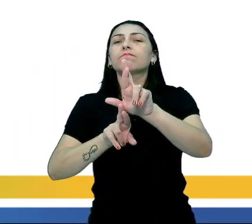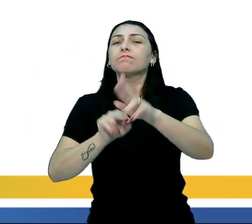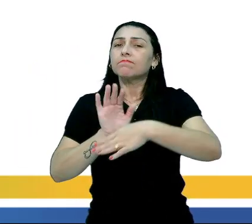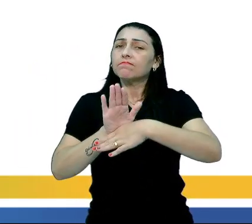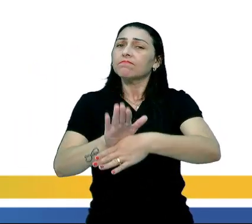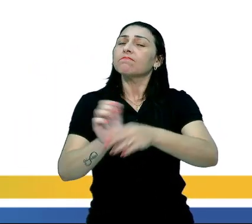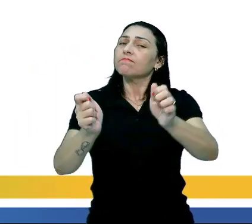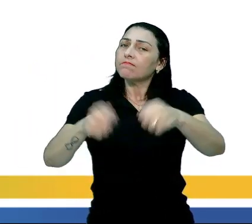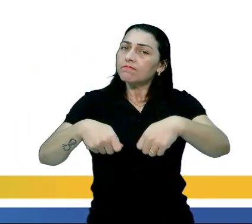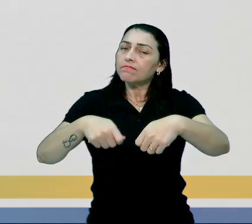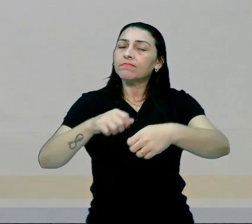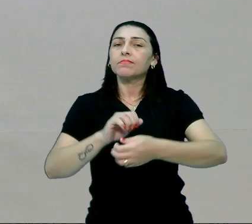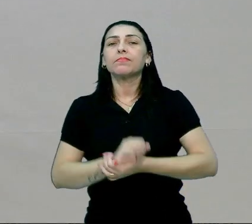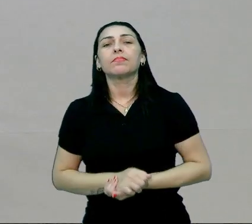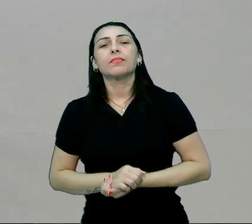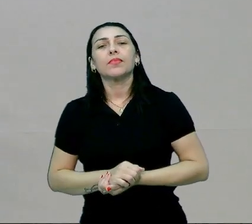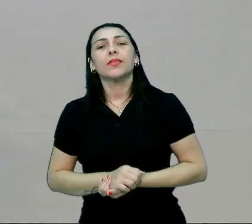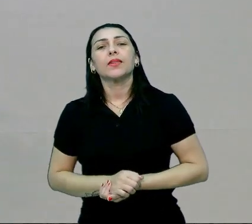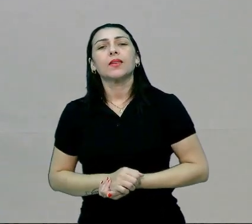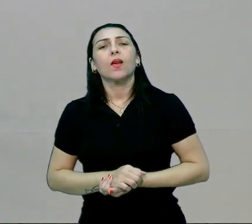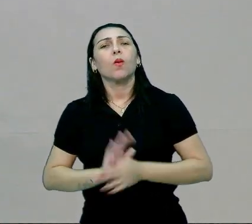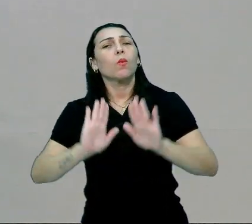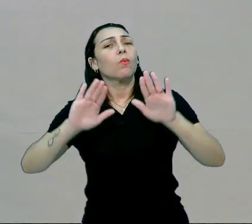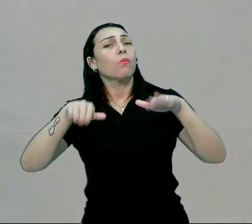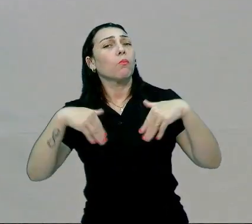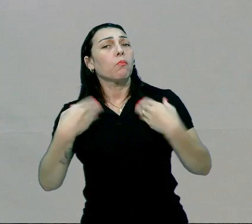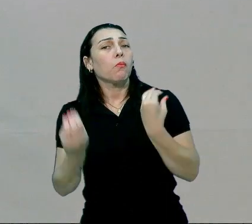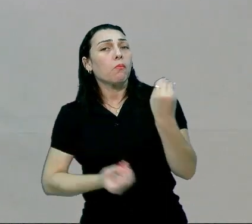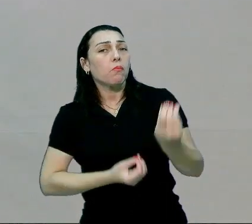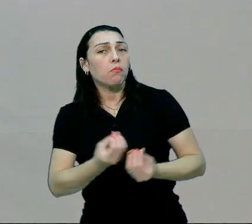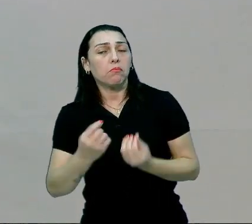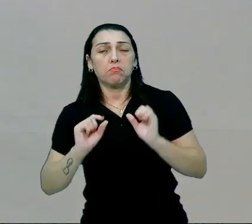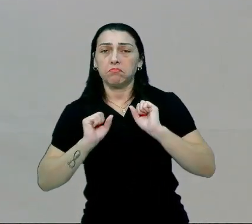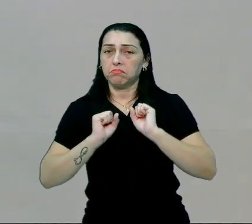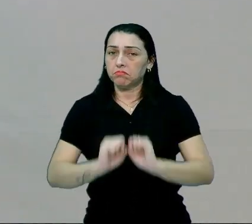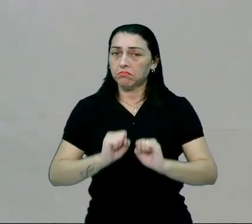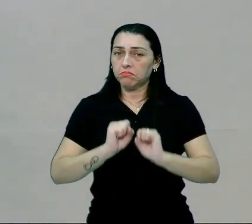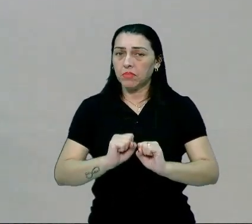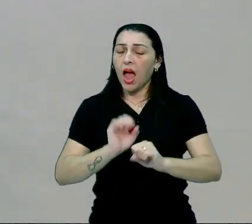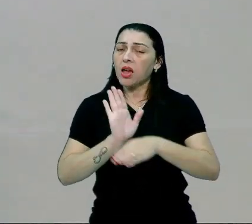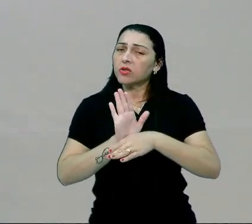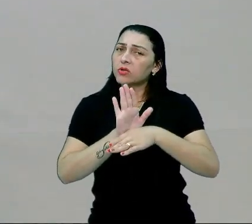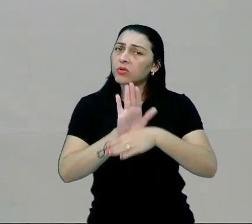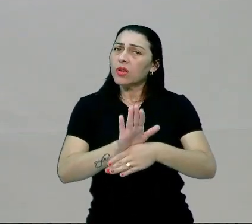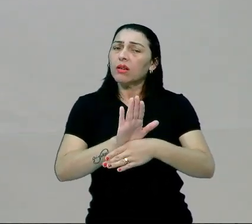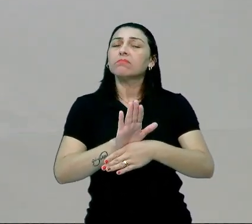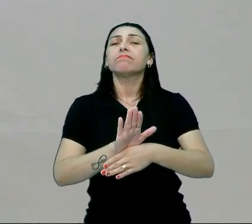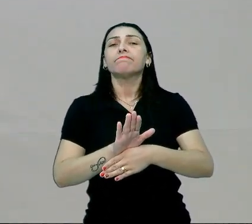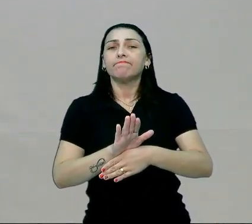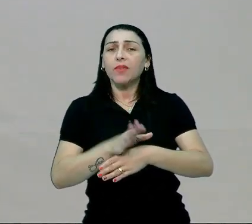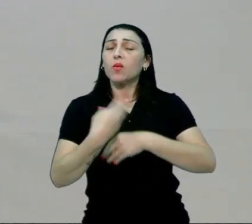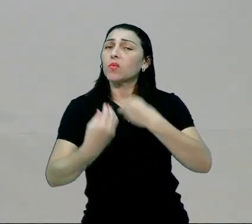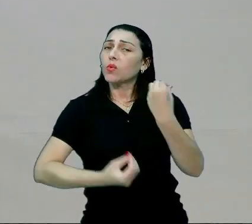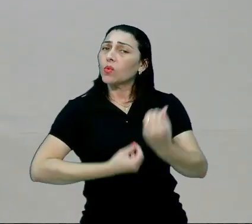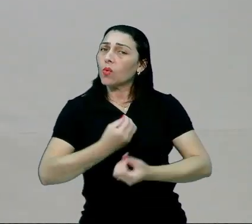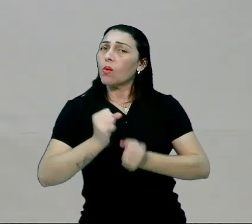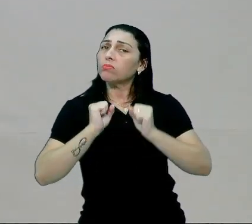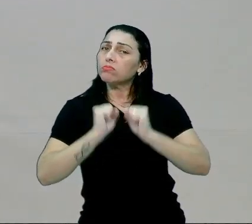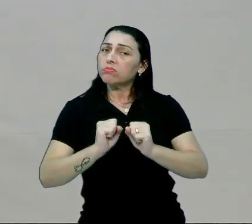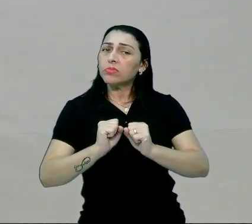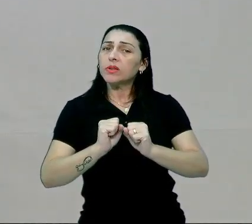desenvolvimento sustentável. Então, como que nós podemos, digamos assim, colaborar? Como que nós